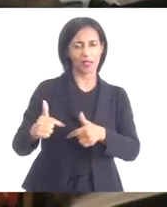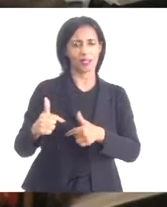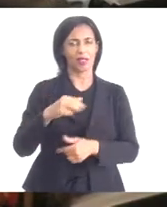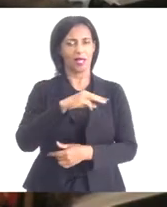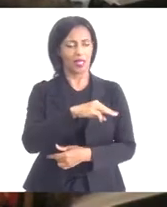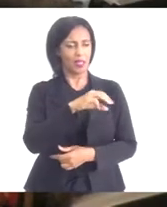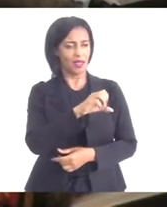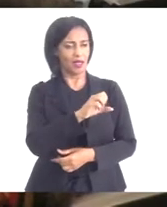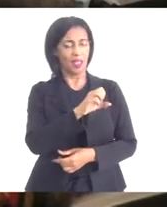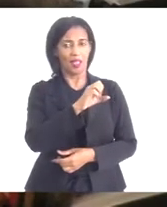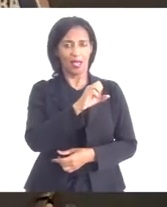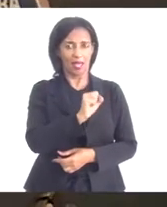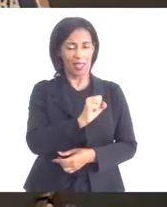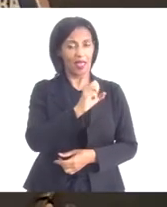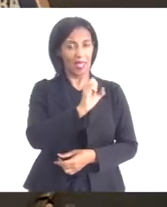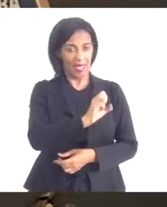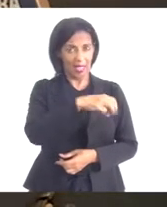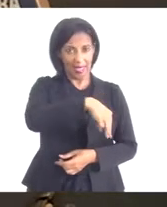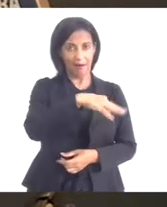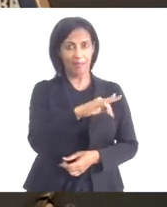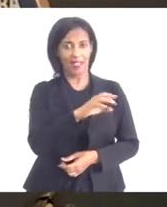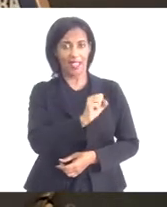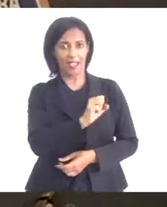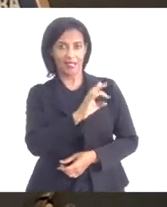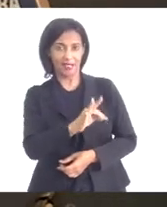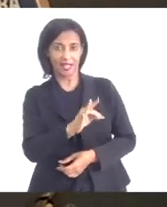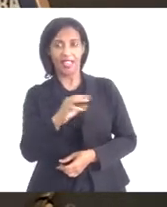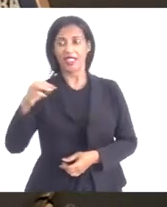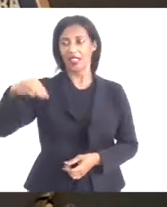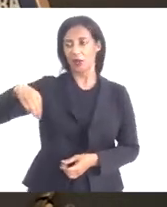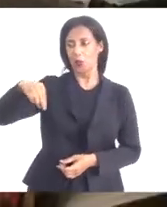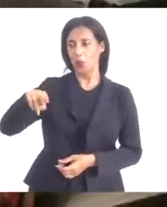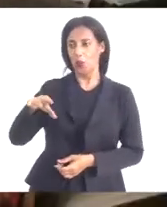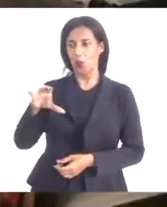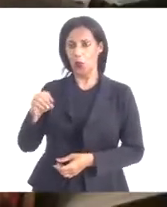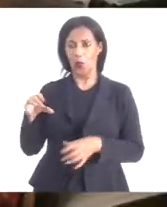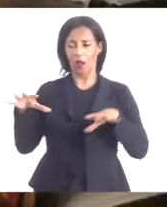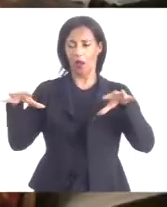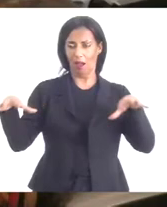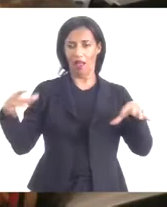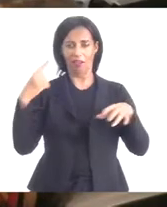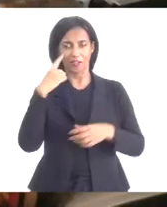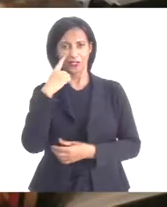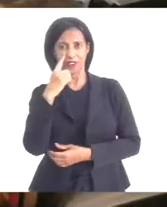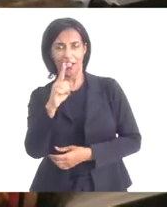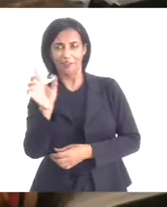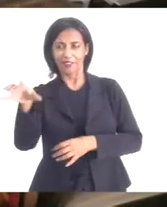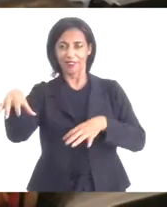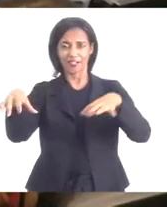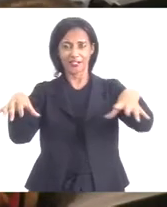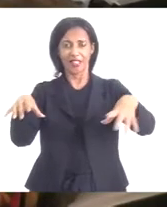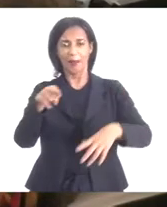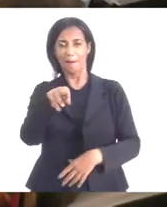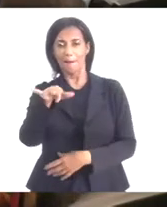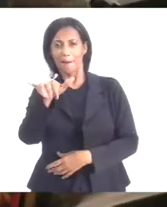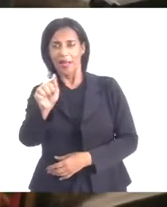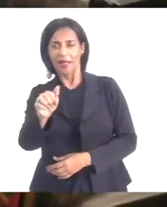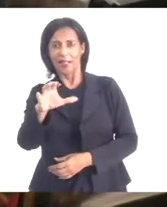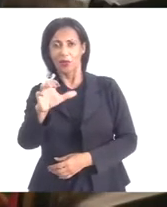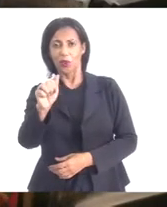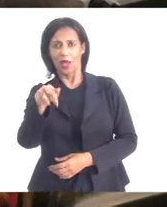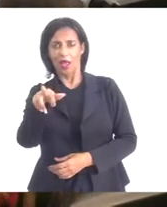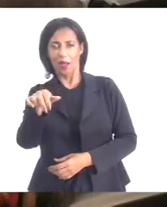entre um mm TST e o Muca tá aqui já consigo ver aqui a nossa Maria dos